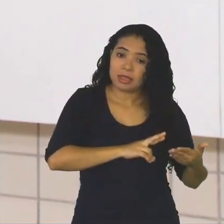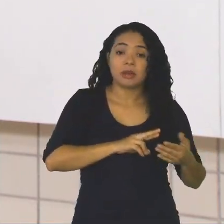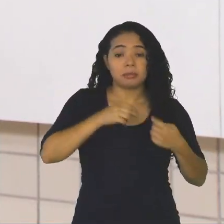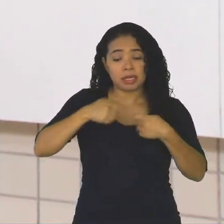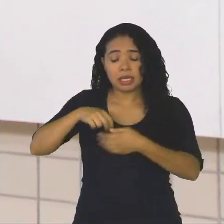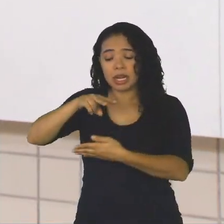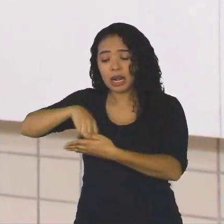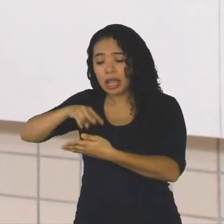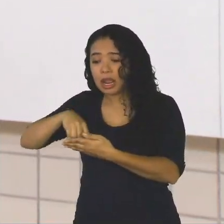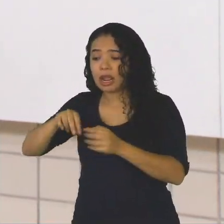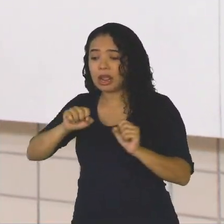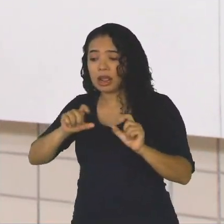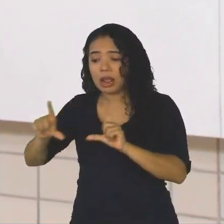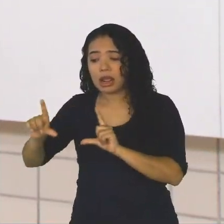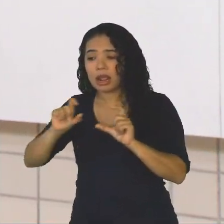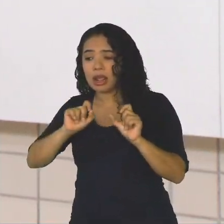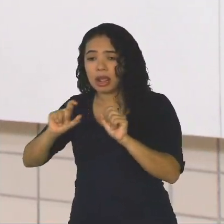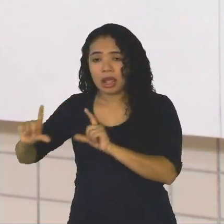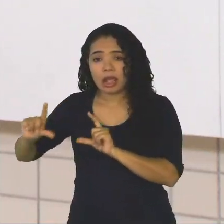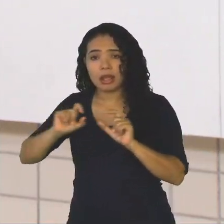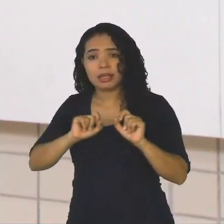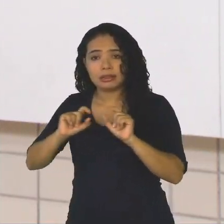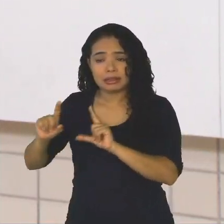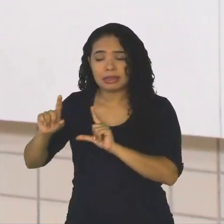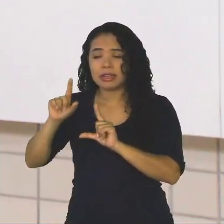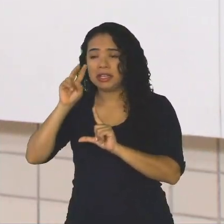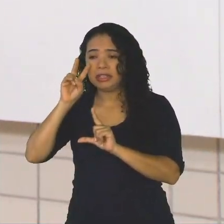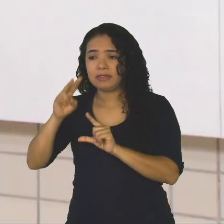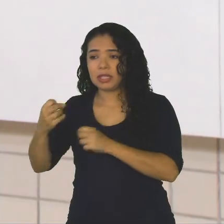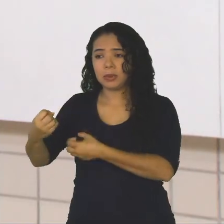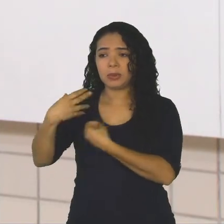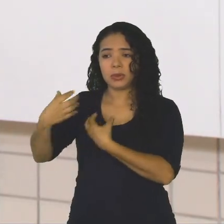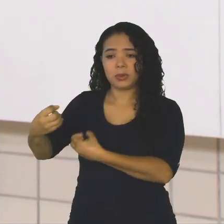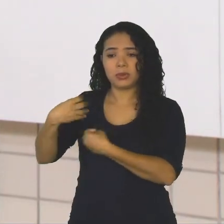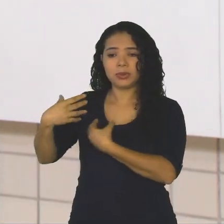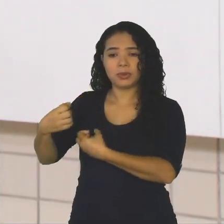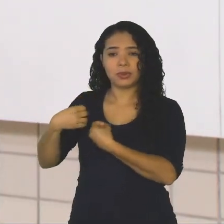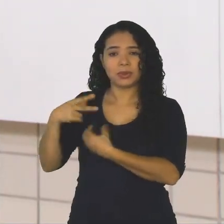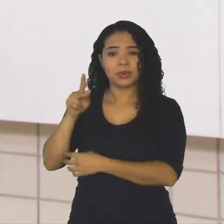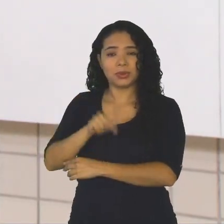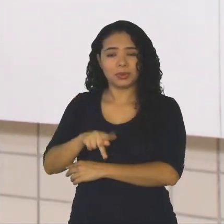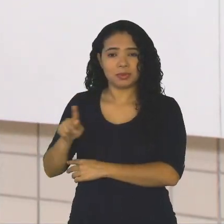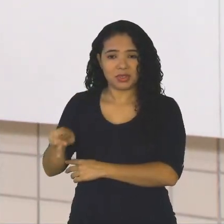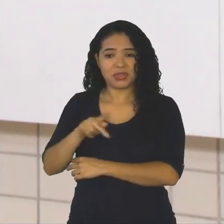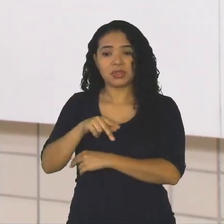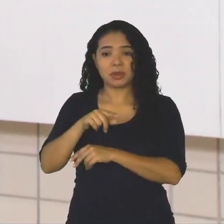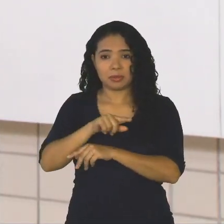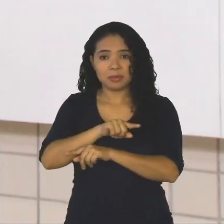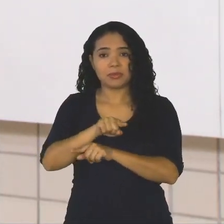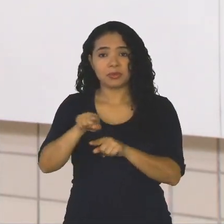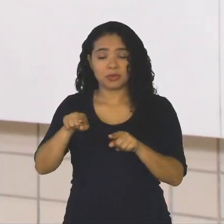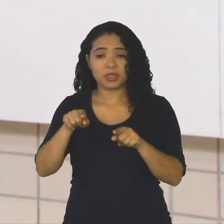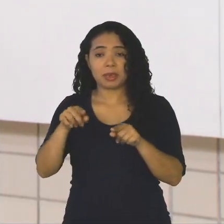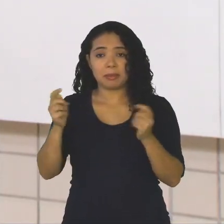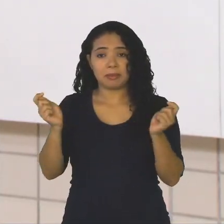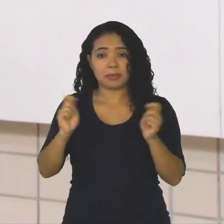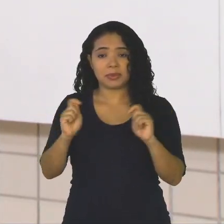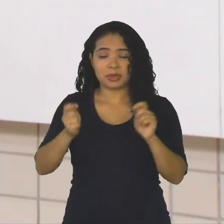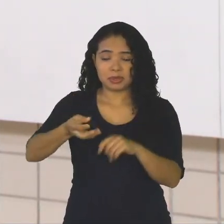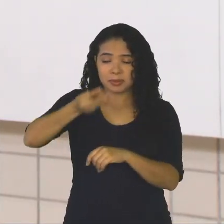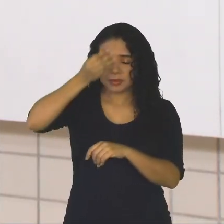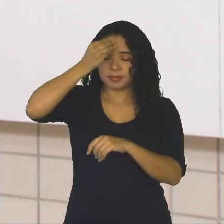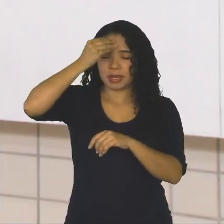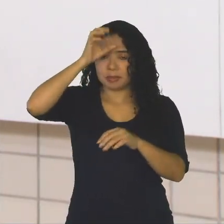ver as falas dos professores, o ensinamento deles, para que você possa concretizar tudo isso. E aí